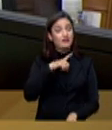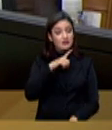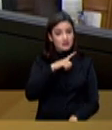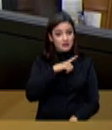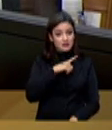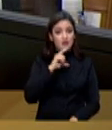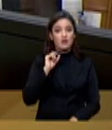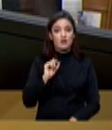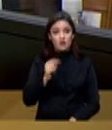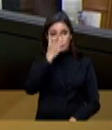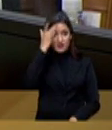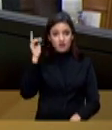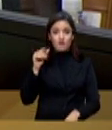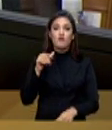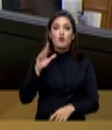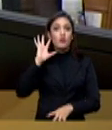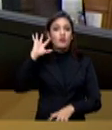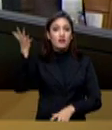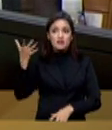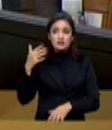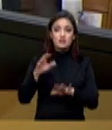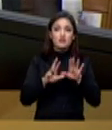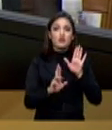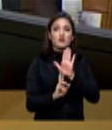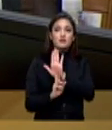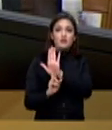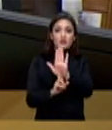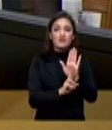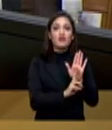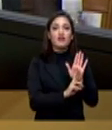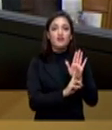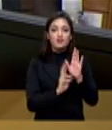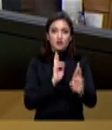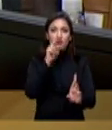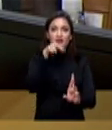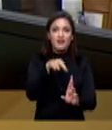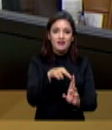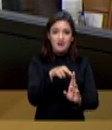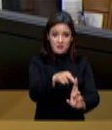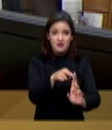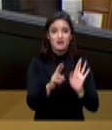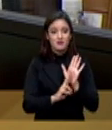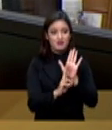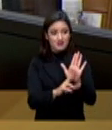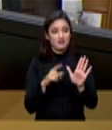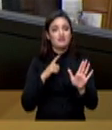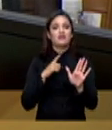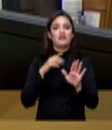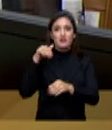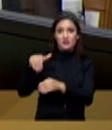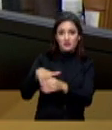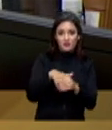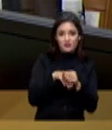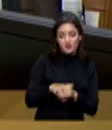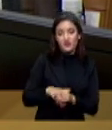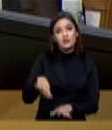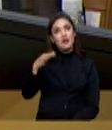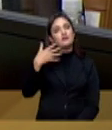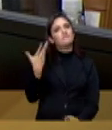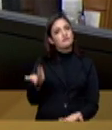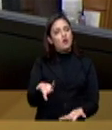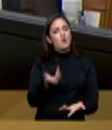os representantes populares pela soberania do voto é que compreende que os